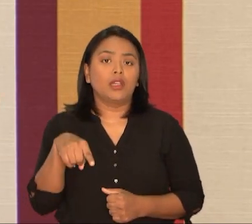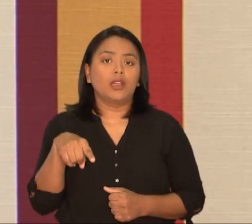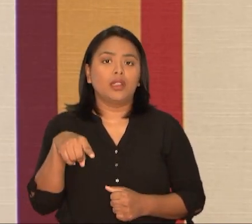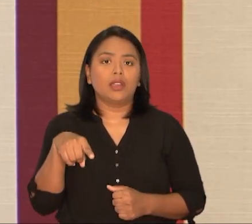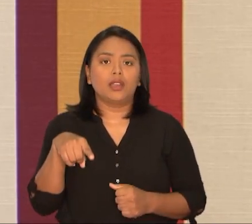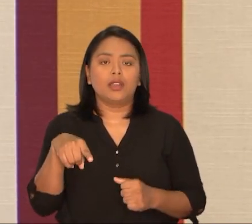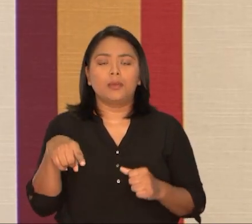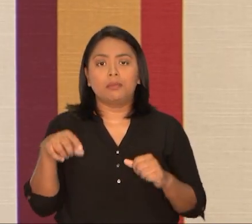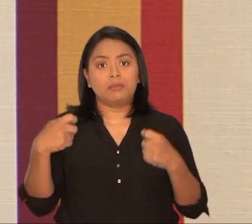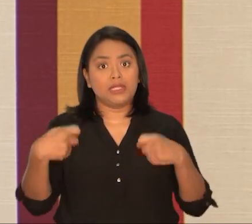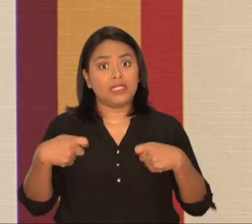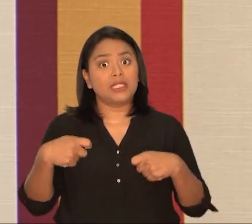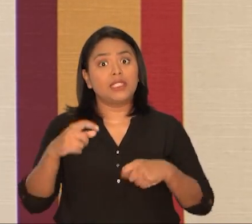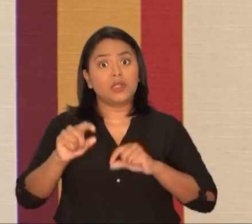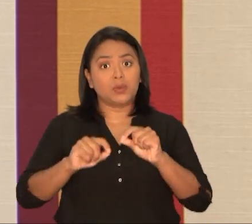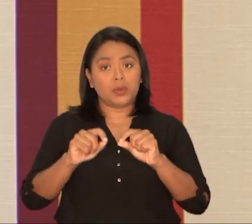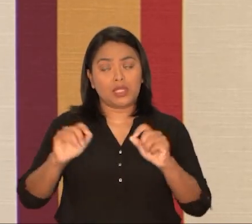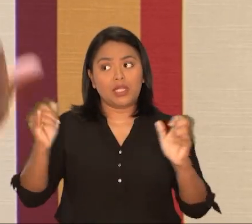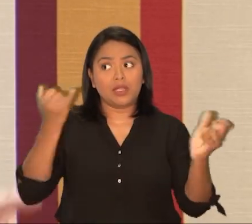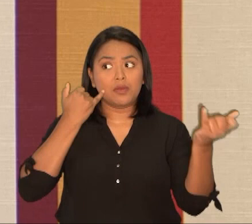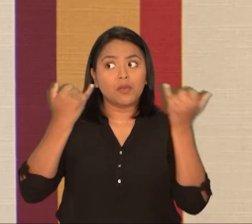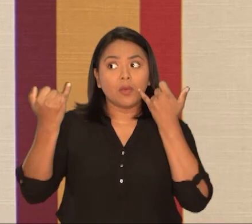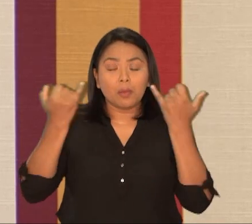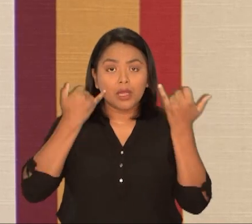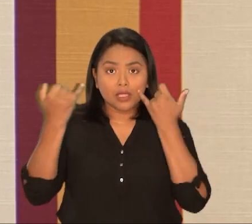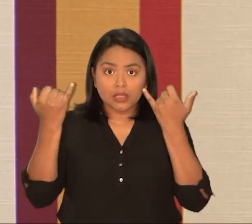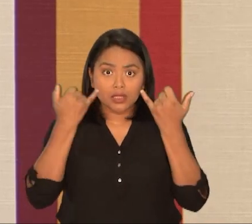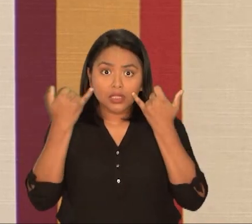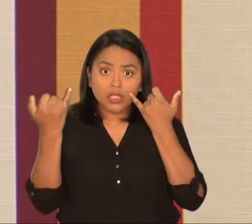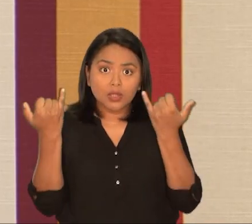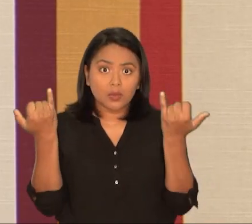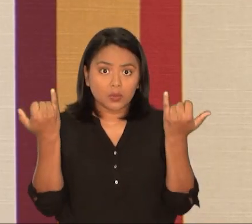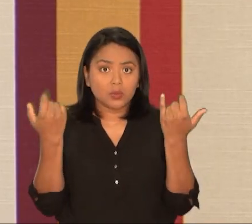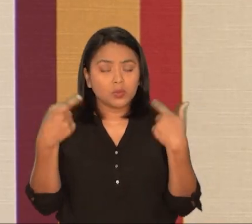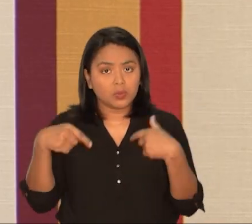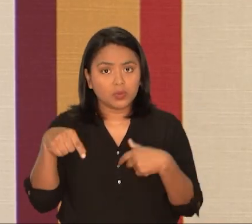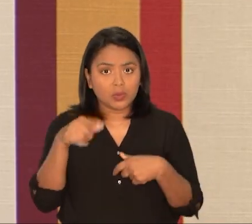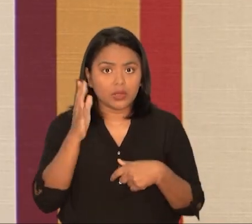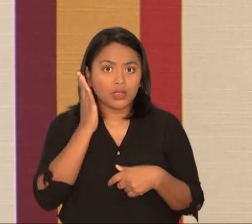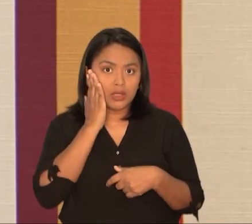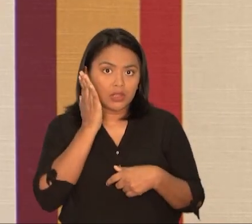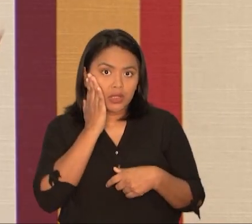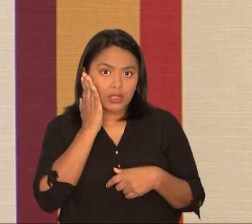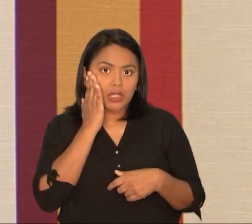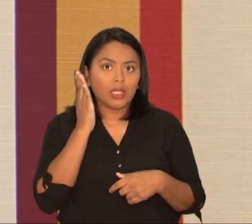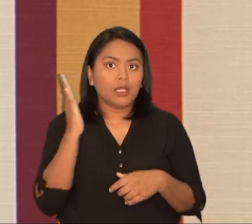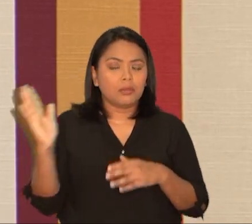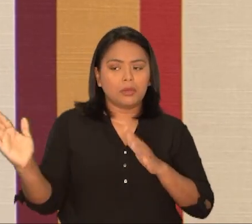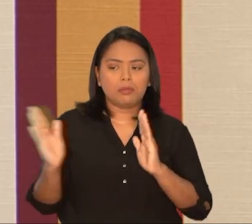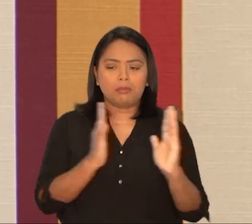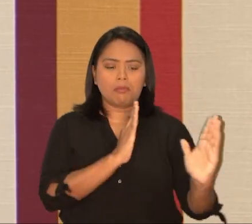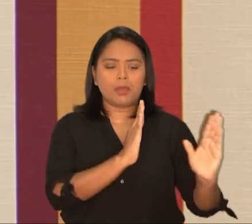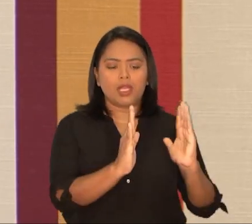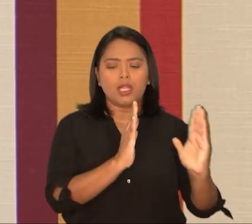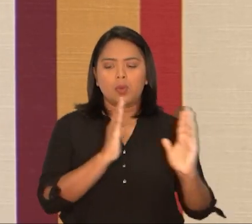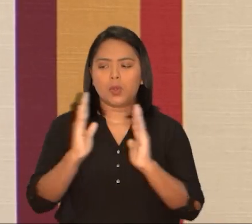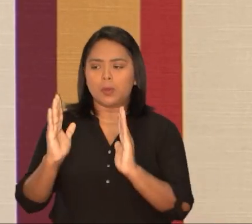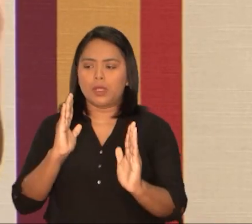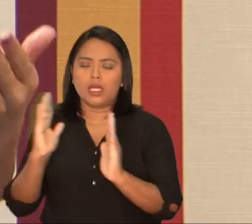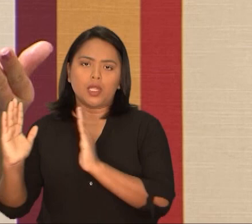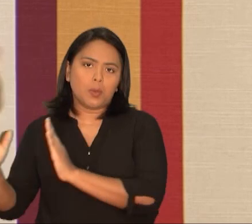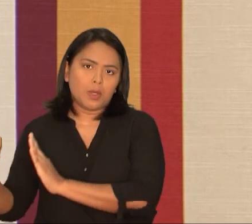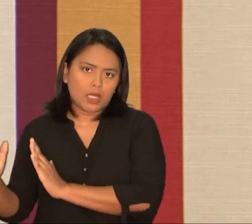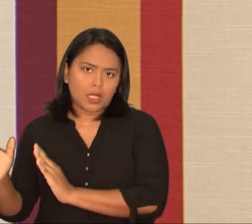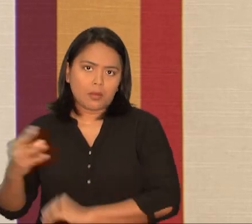se informar sobre o processo. Quando a gente sabe onde a gente vai pisar, quando a gente sabe quais são as fases que a gente vai viver, até porque a amamentação ela é cheia